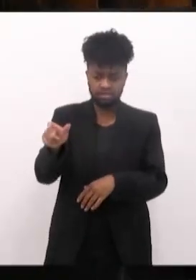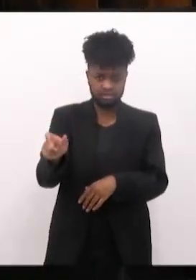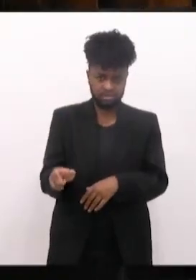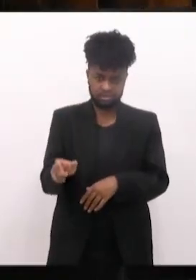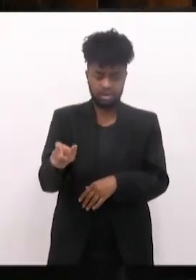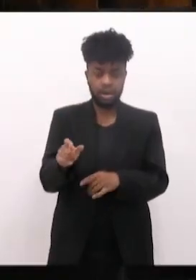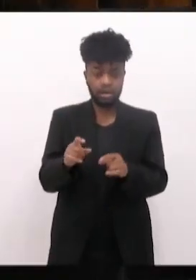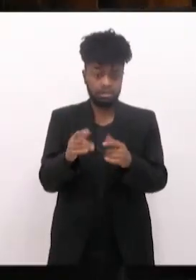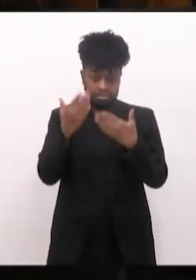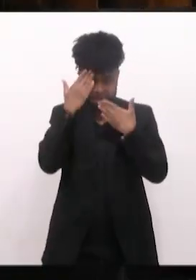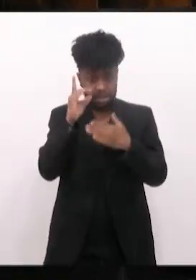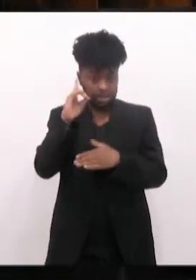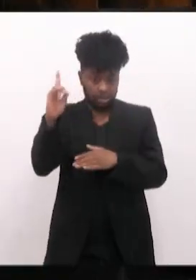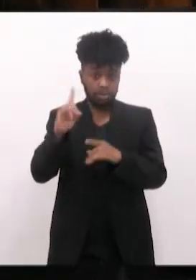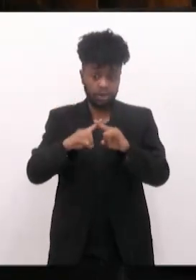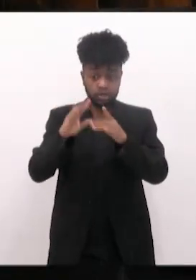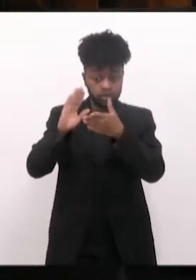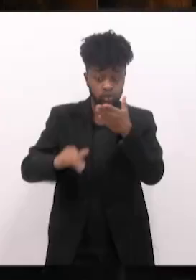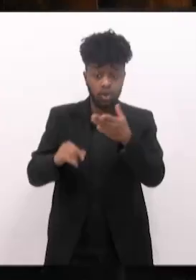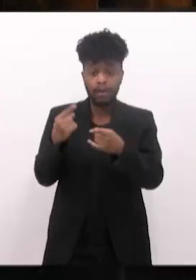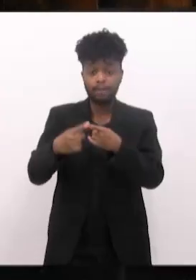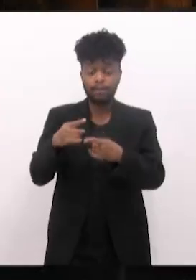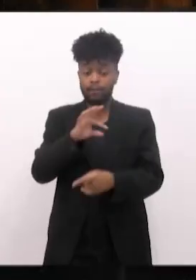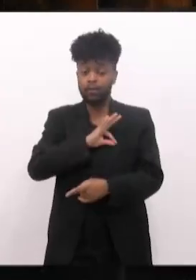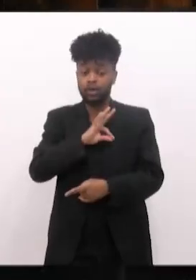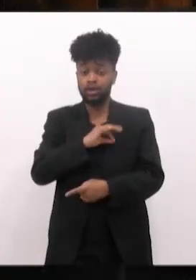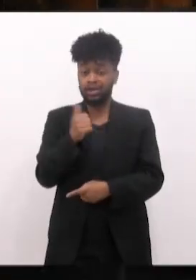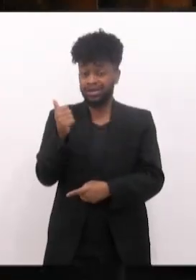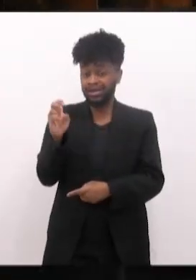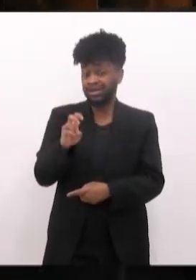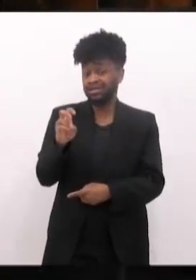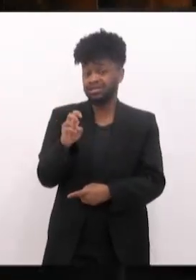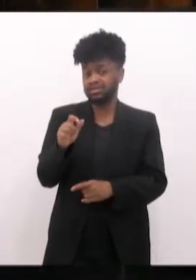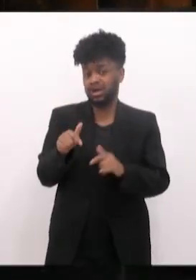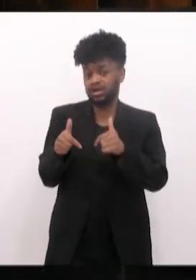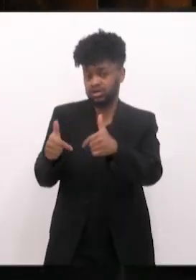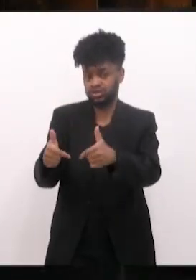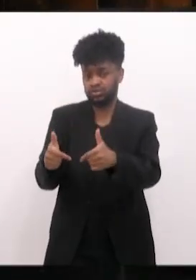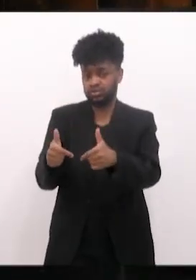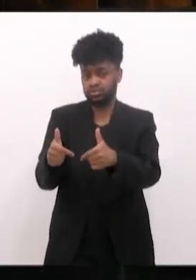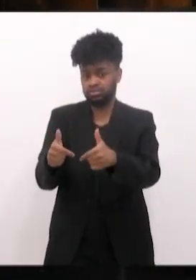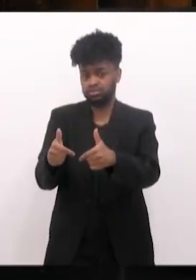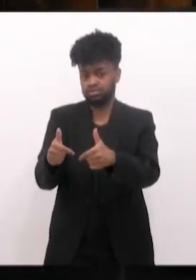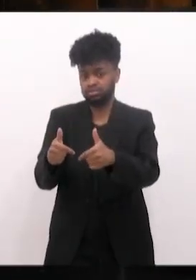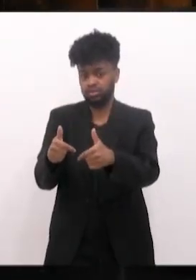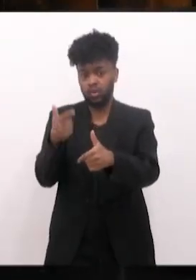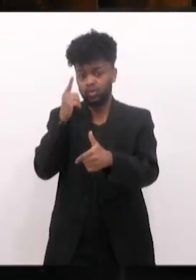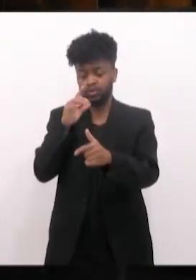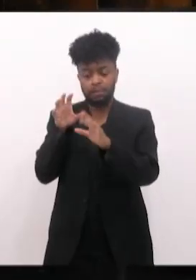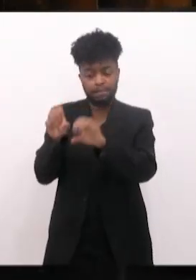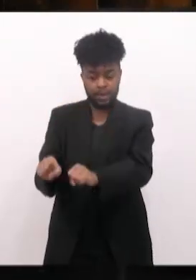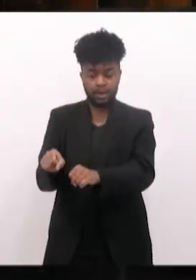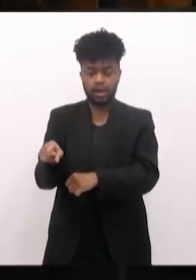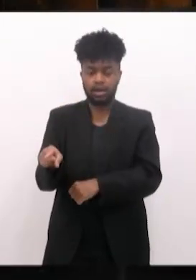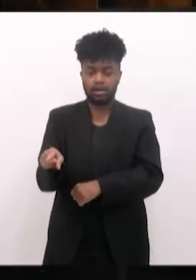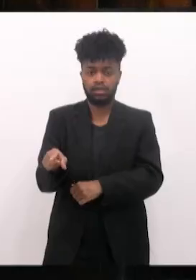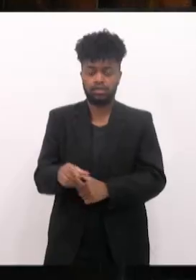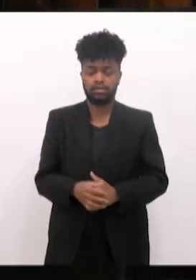Deus pelo menos isso, os policiais do 15 fizeram, aniquilaram, e